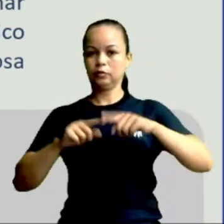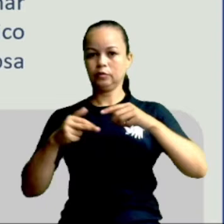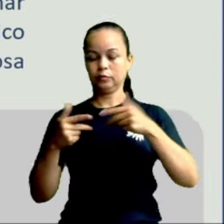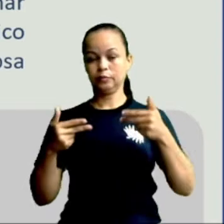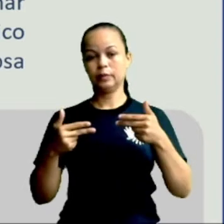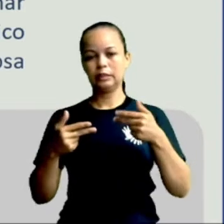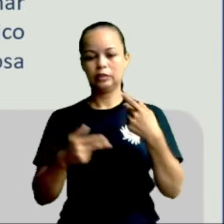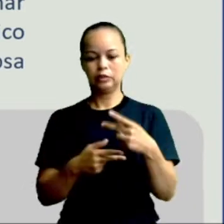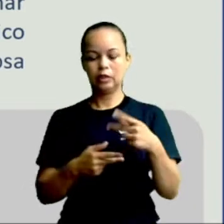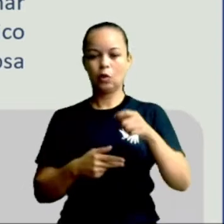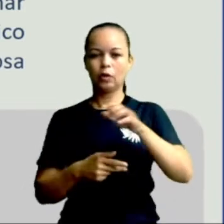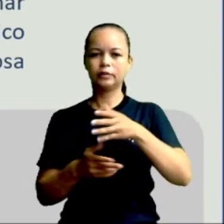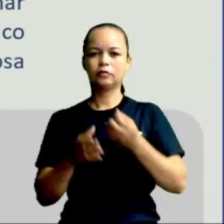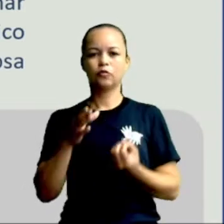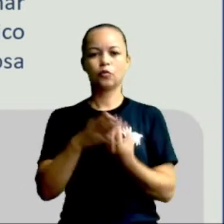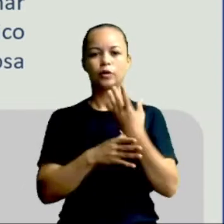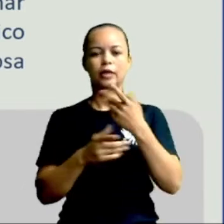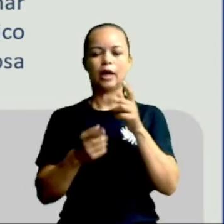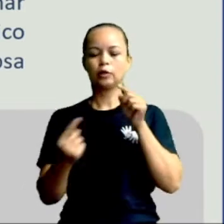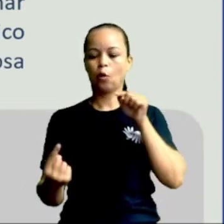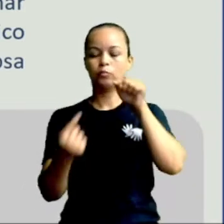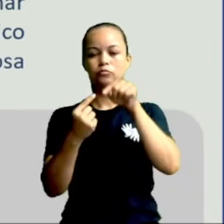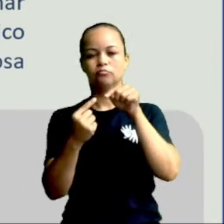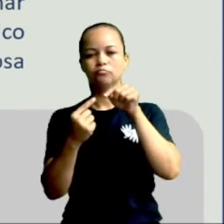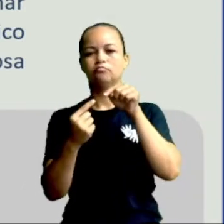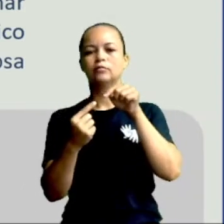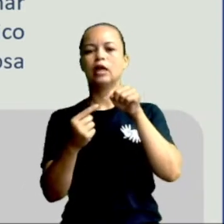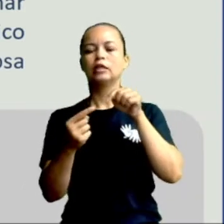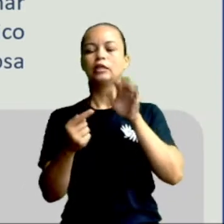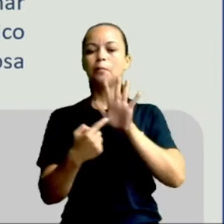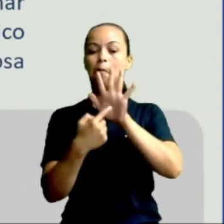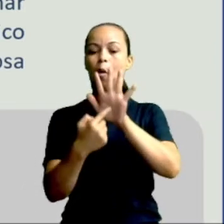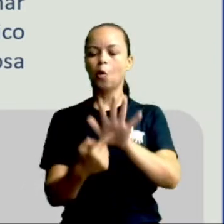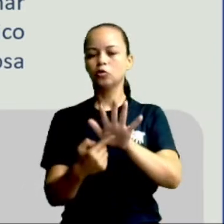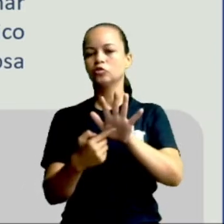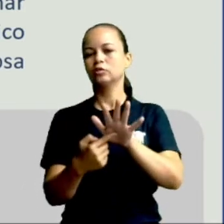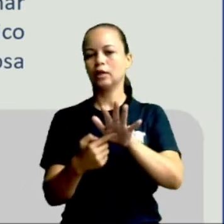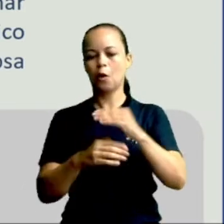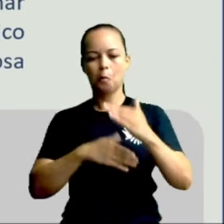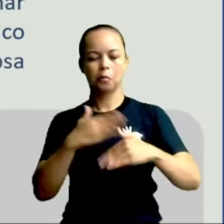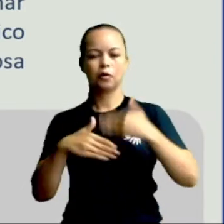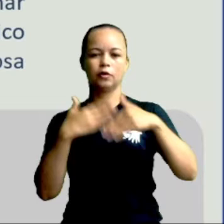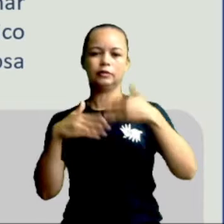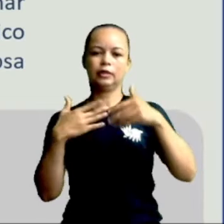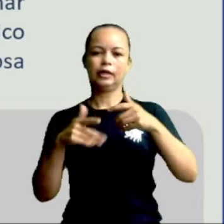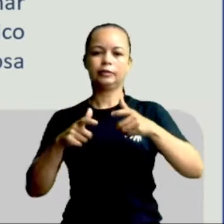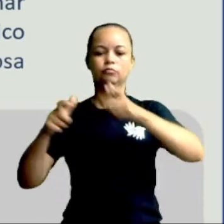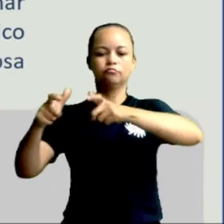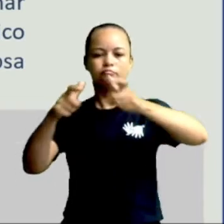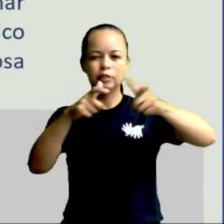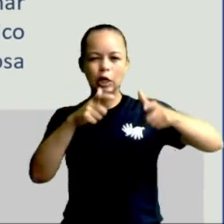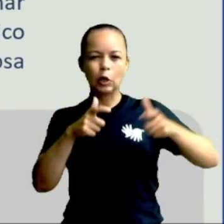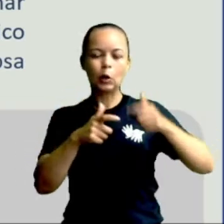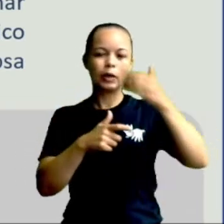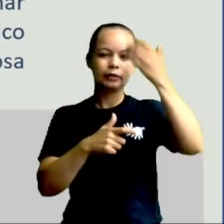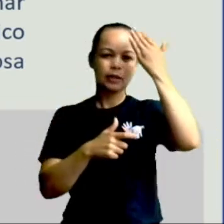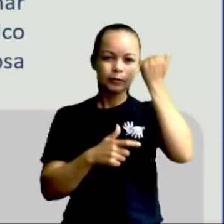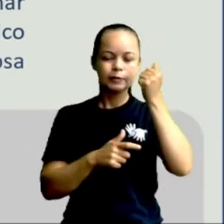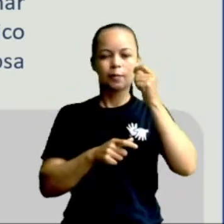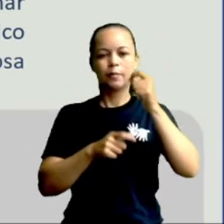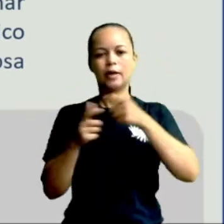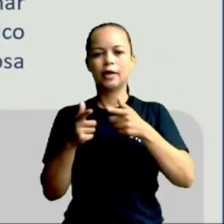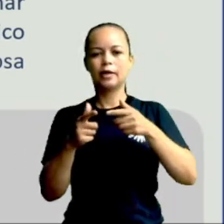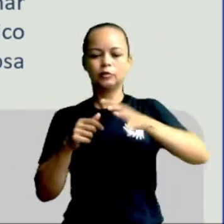de localização foram criados com o objetivo de tornar o processo de se localizar sobre a